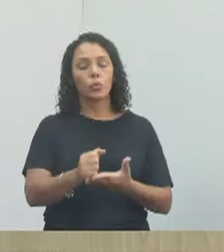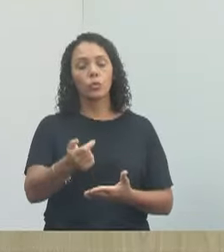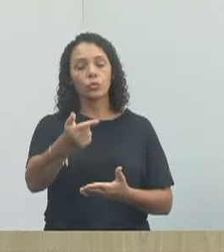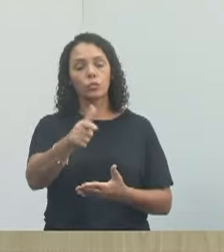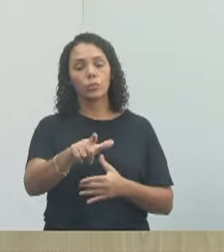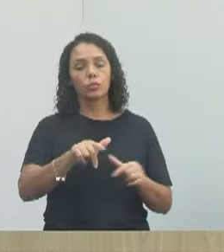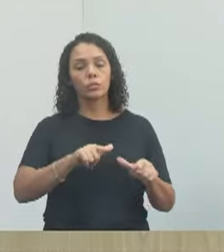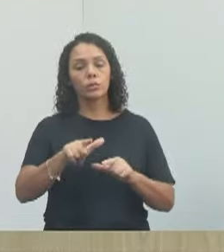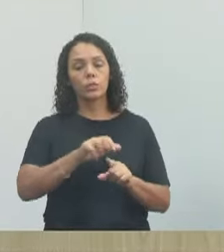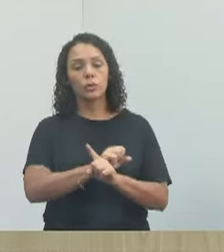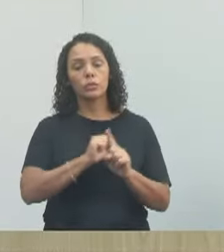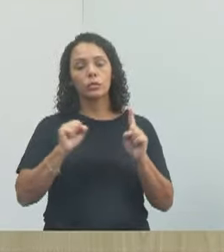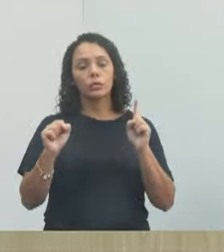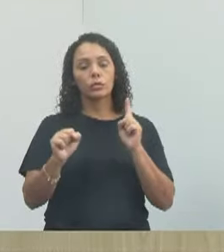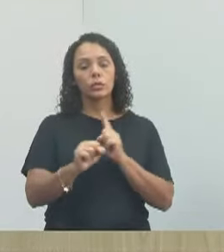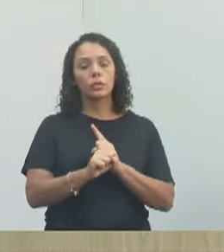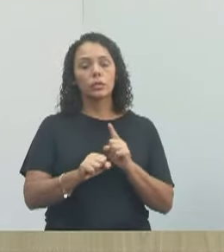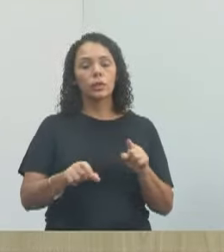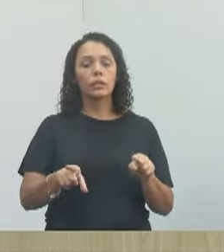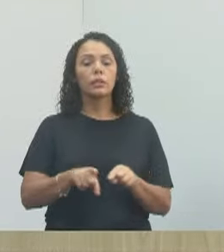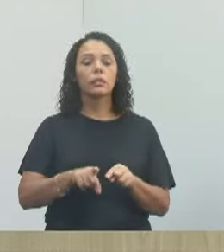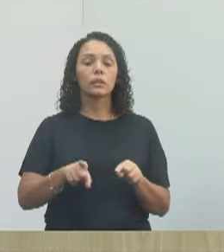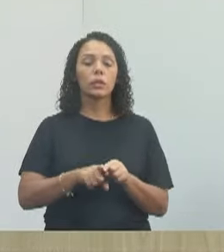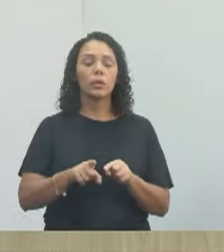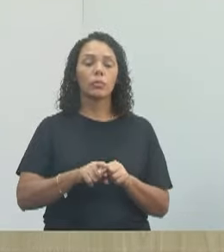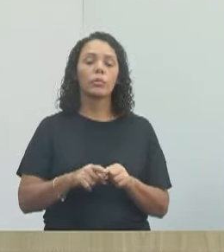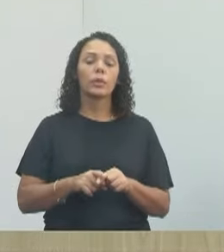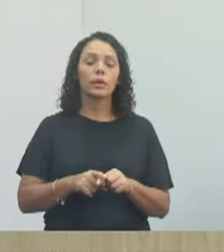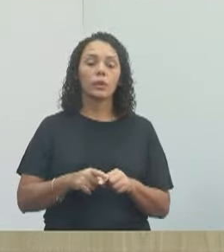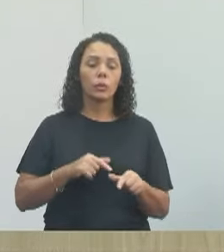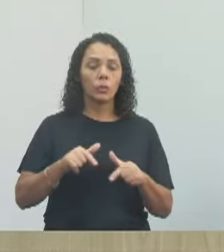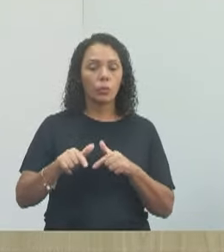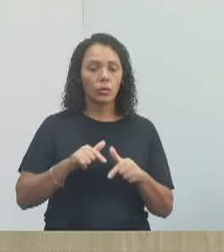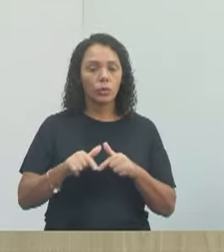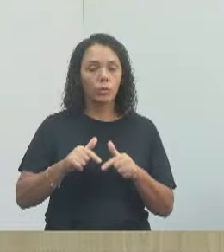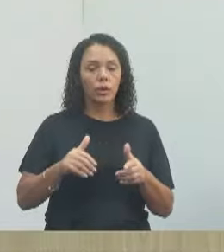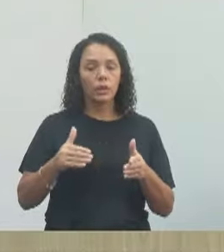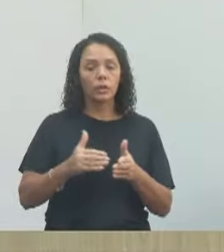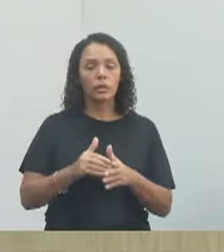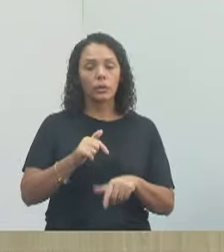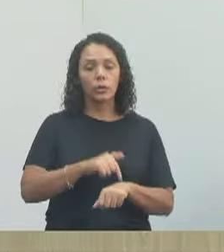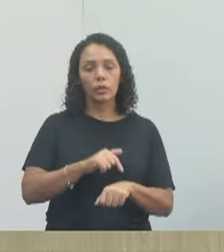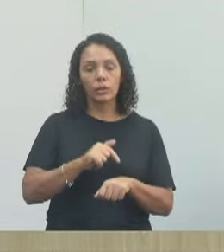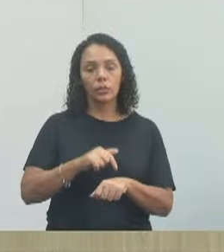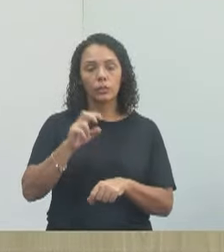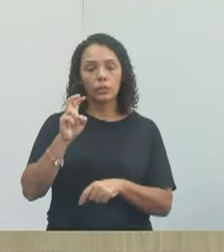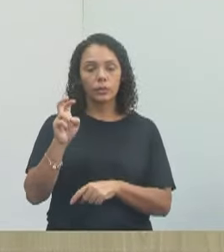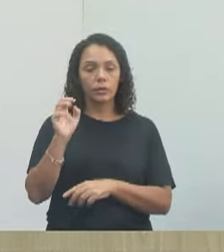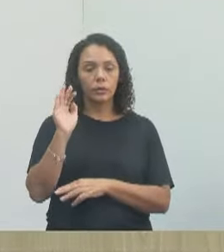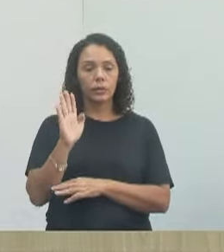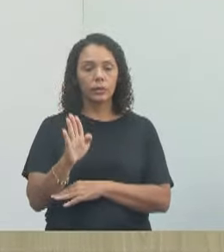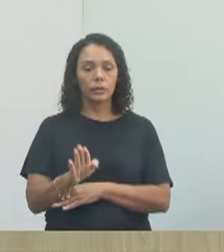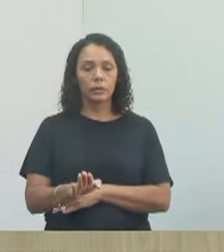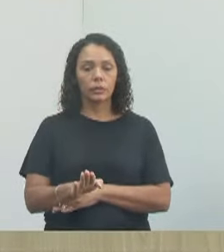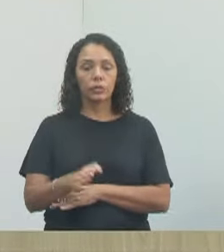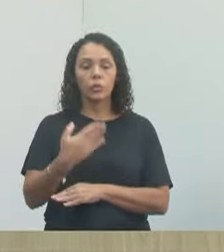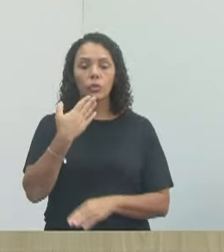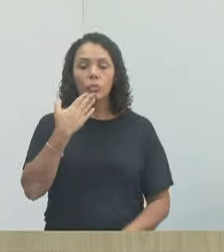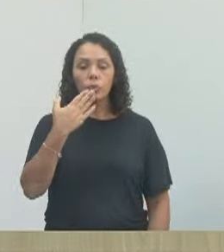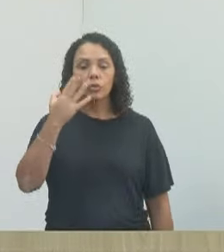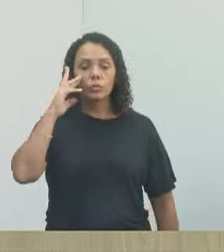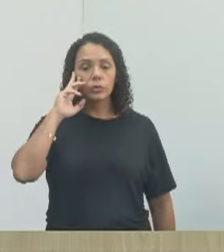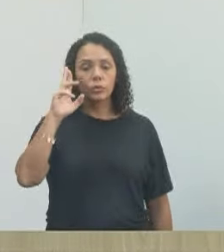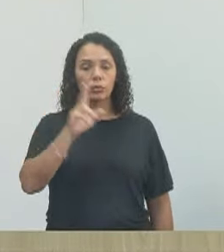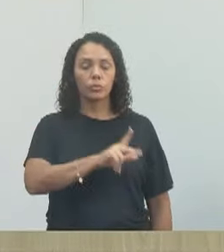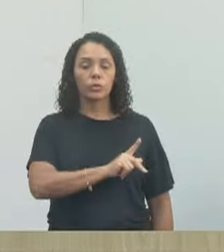sociais que também funciona até às 17 horas requeremos senhor presidente